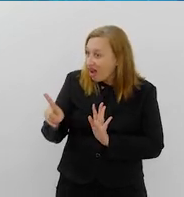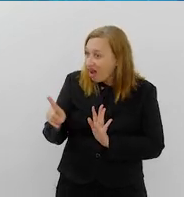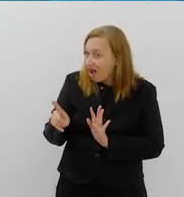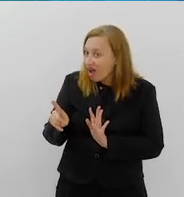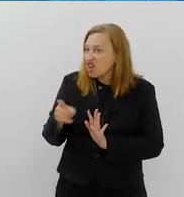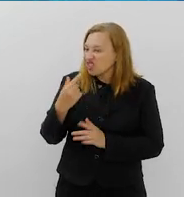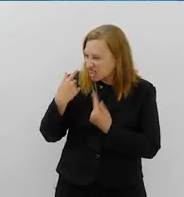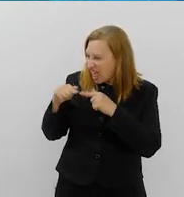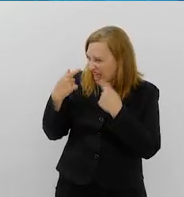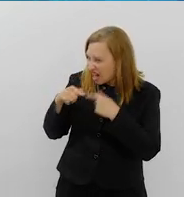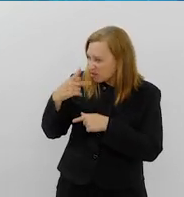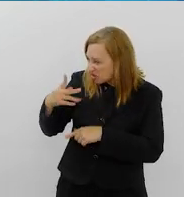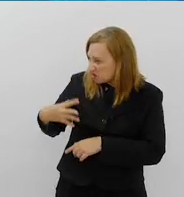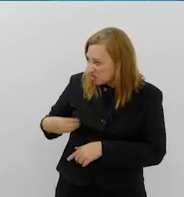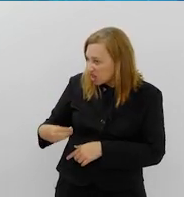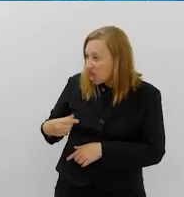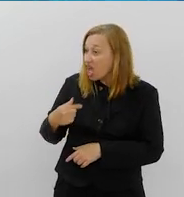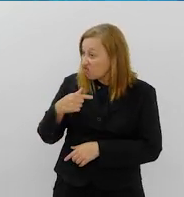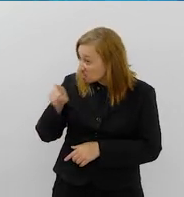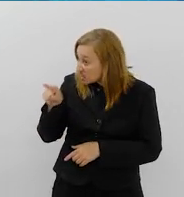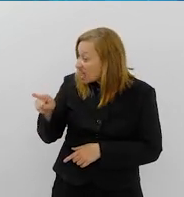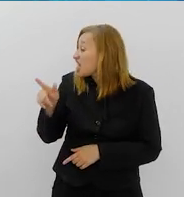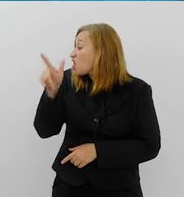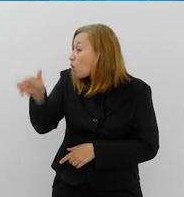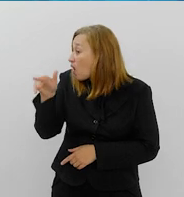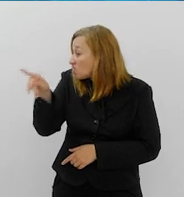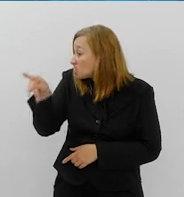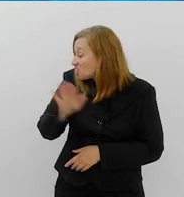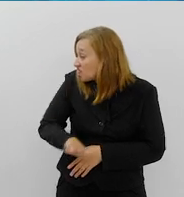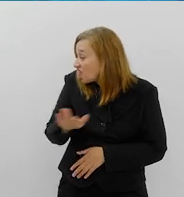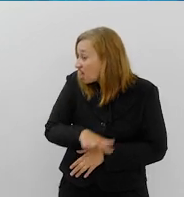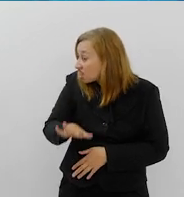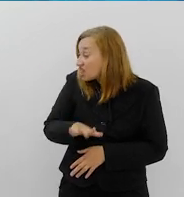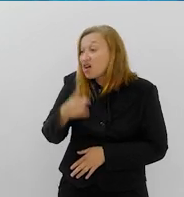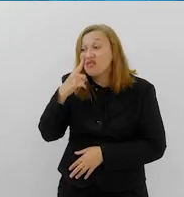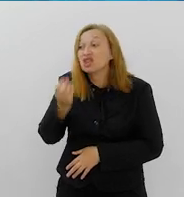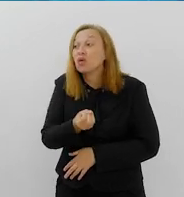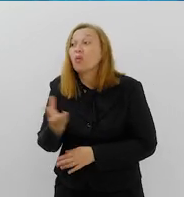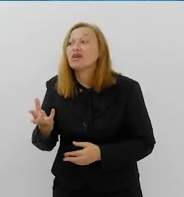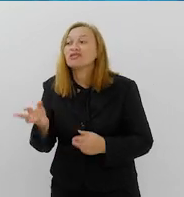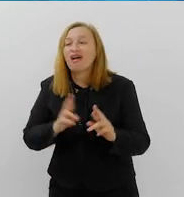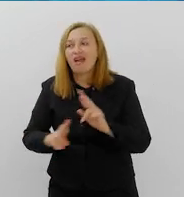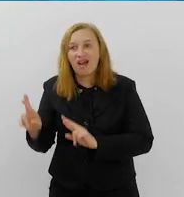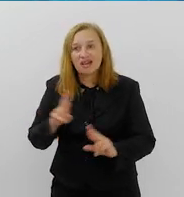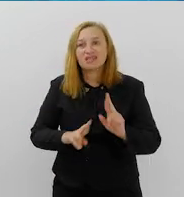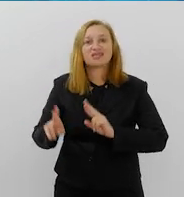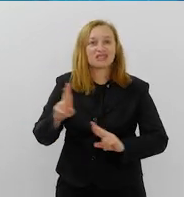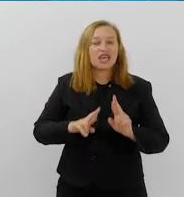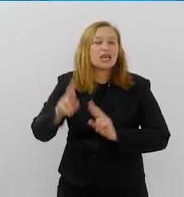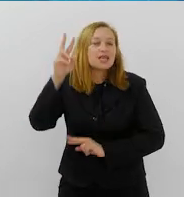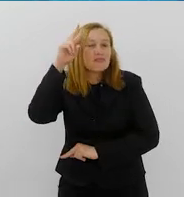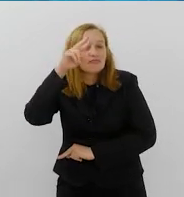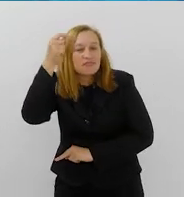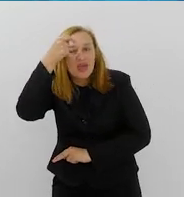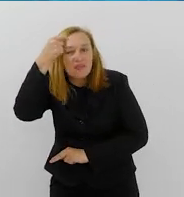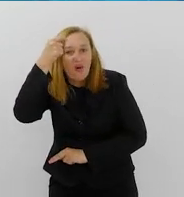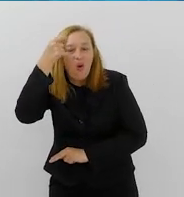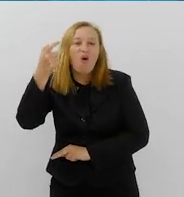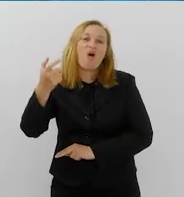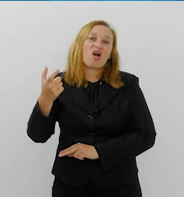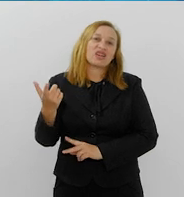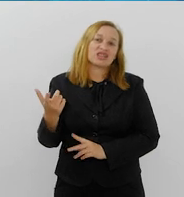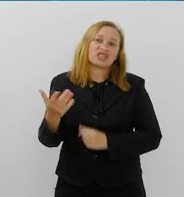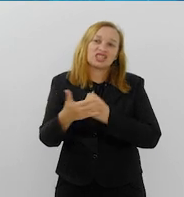Não, meu filho, você está reclamando do seu filho assim, mas você era assim quando você era criança. Olha quantas relações